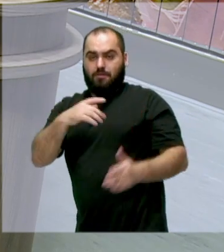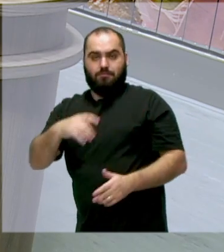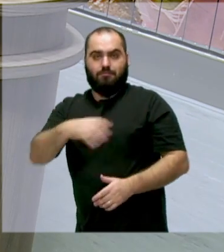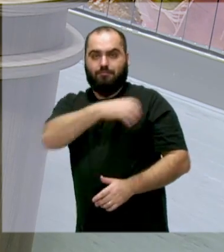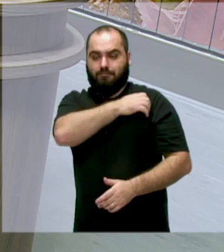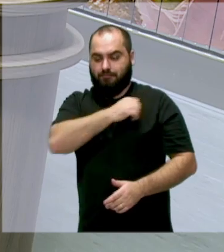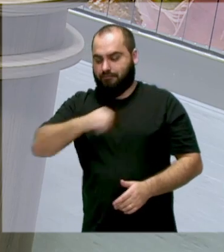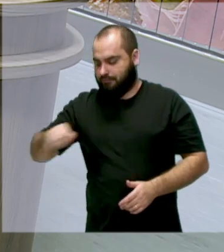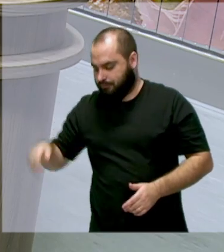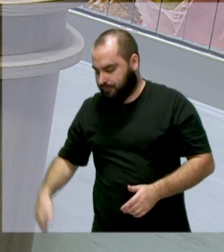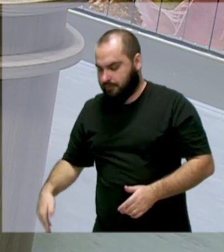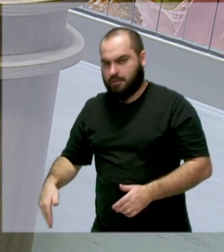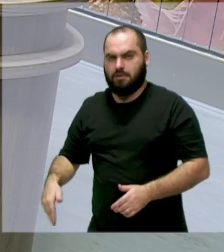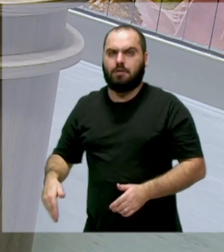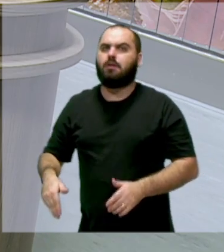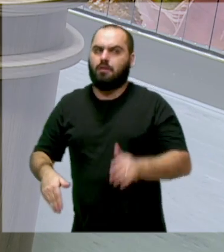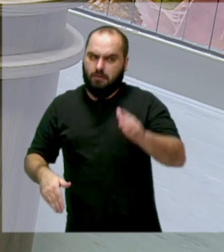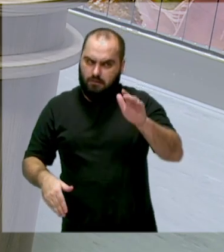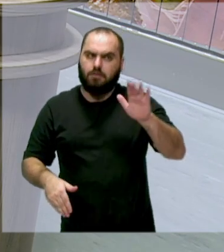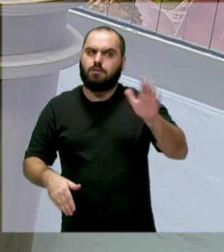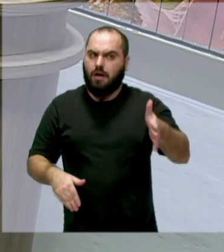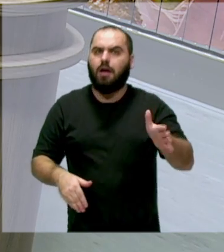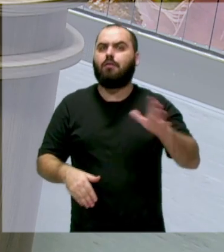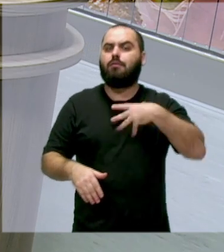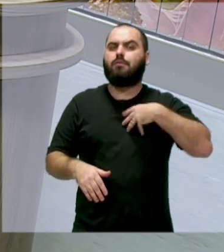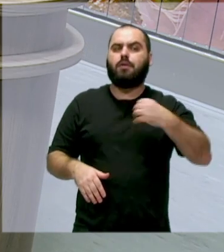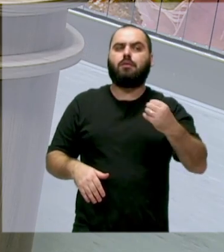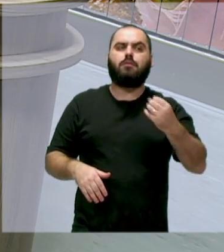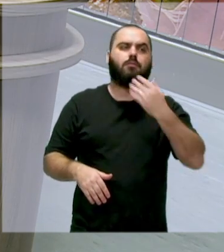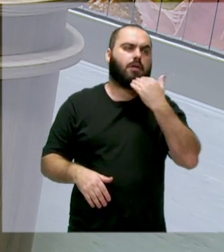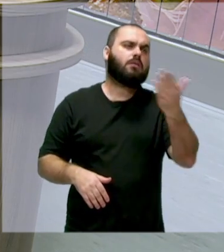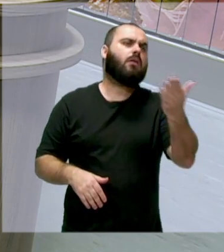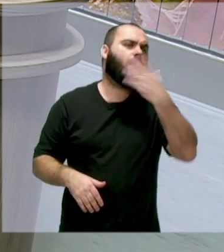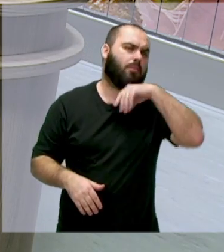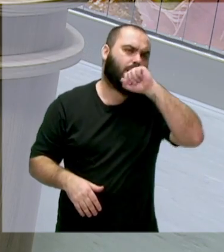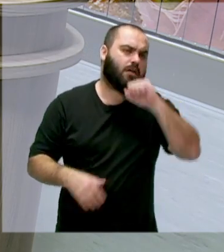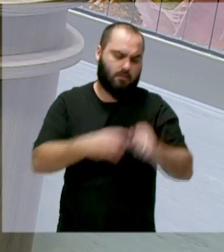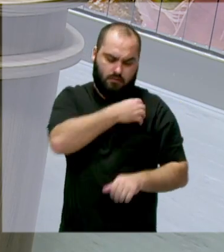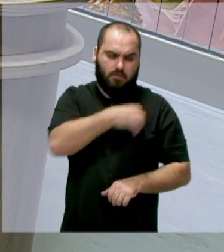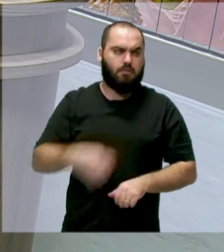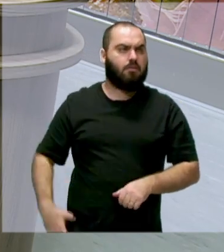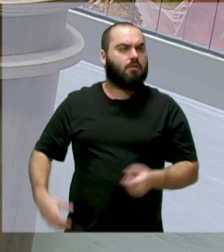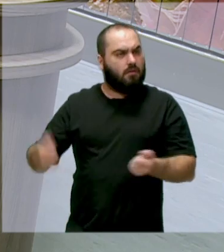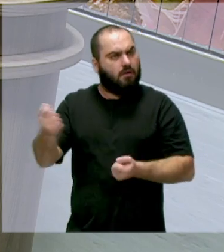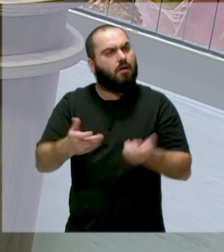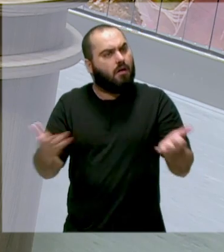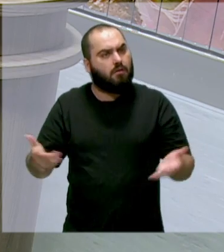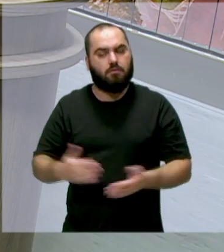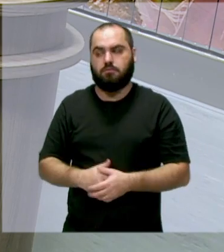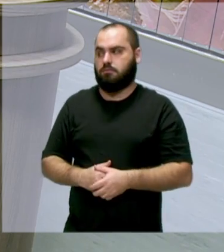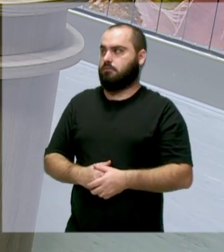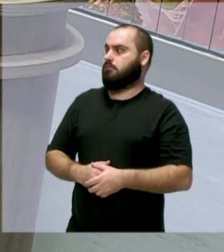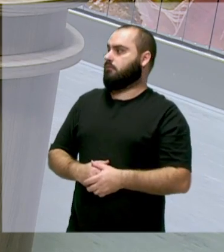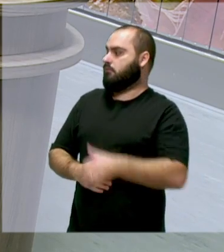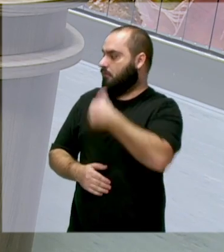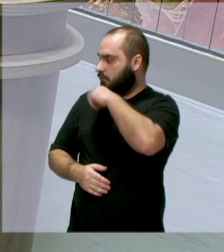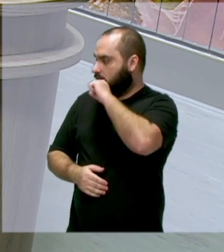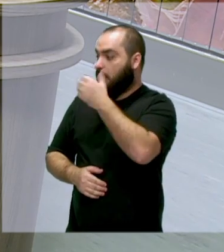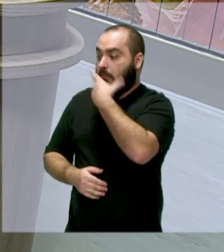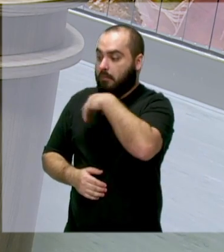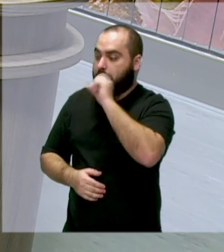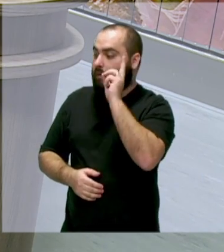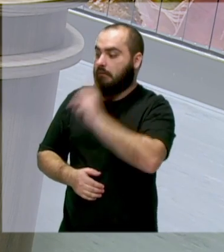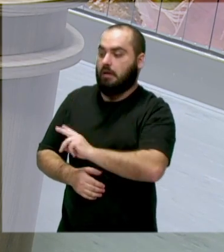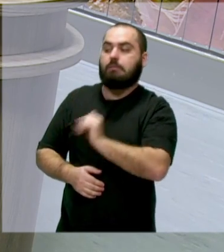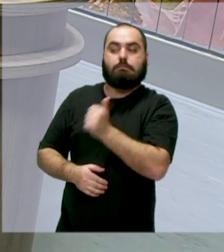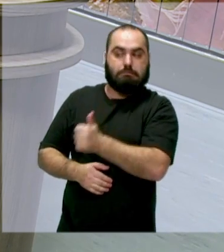vezes o filho cobra do pai, o pai bota o cinto, para não tomar multa, para não acontecer o acidente. É isso que a gente quer colocar na cabeça das crianças, cobrarem